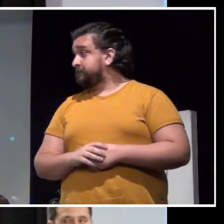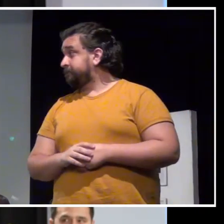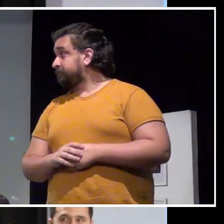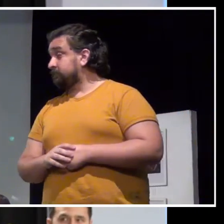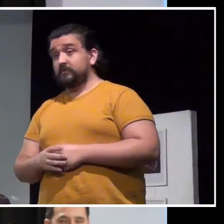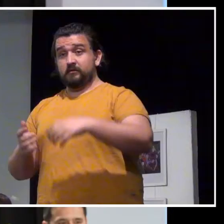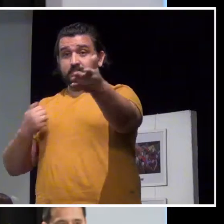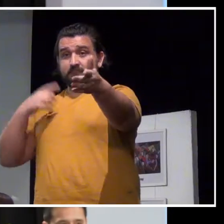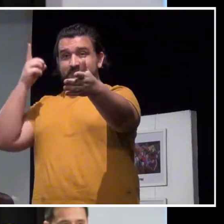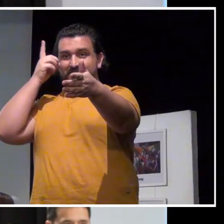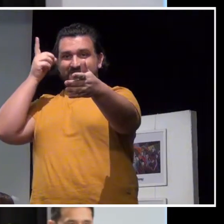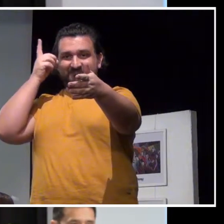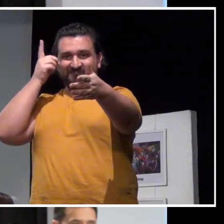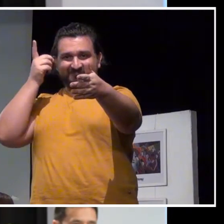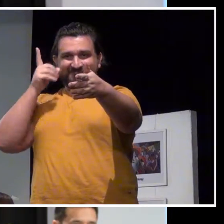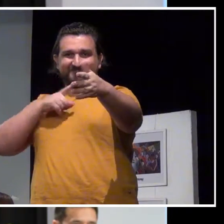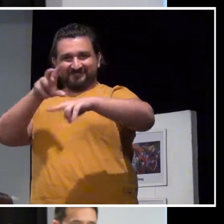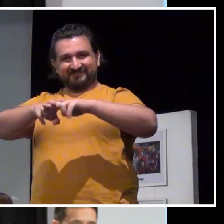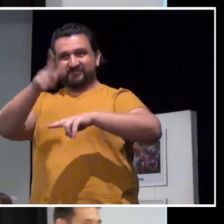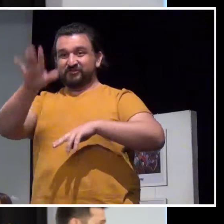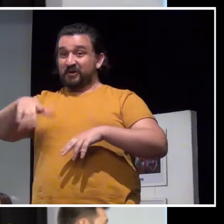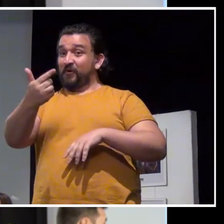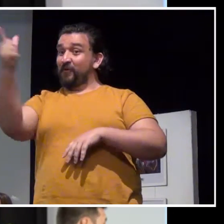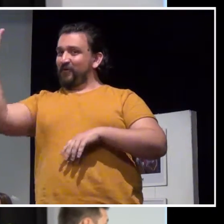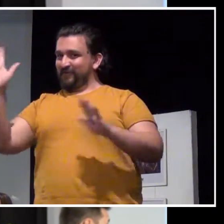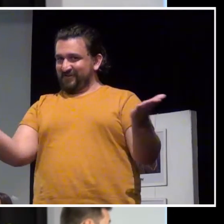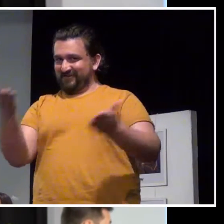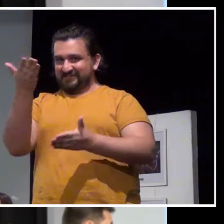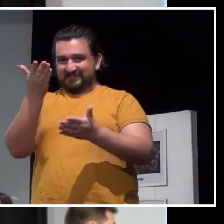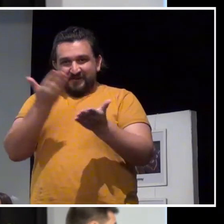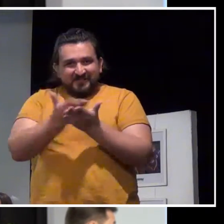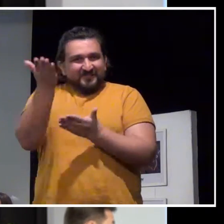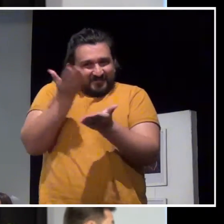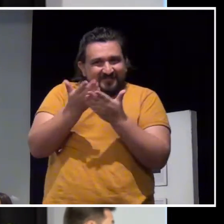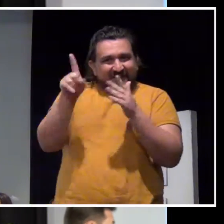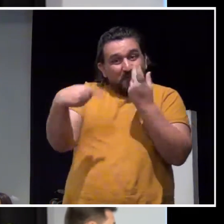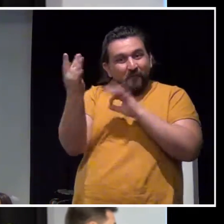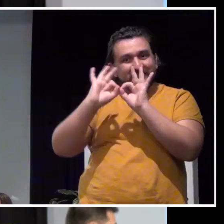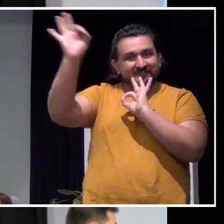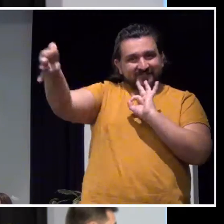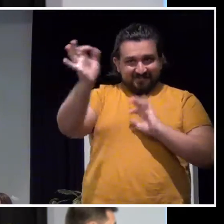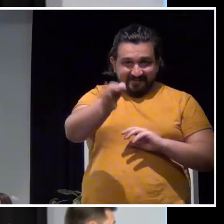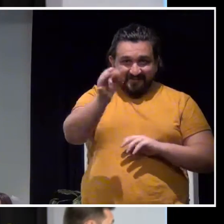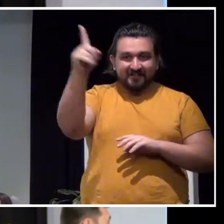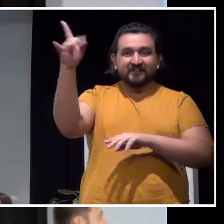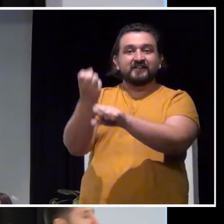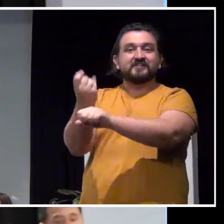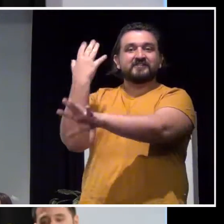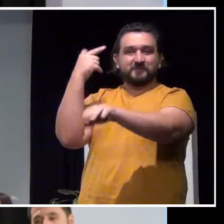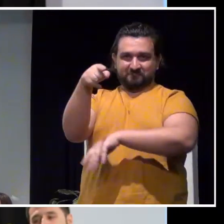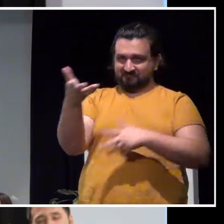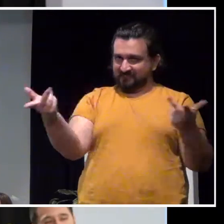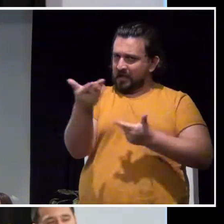Aqui a Daniela, que está na plateia ali, já num outro estúdio, um estúdio de informação no ensino à distância, no NEL, que agora